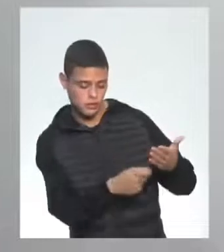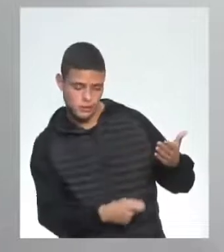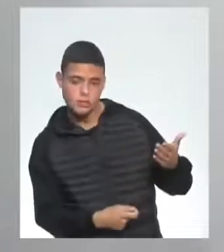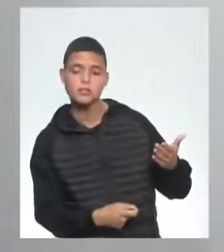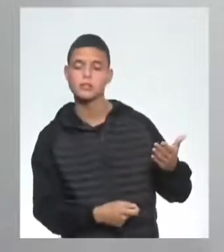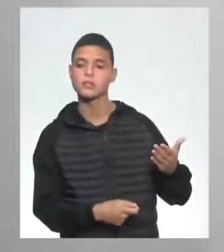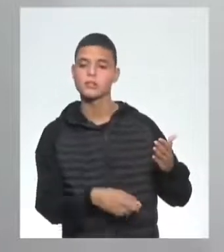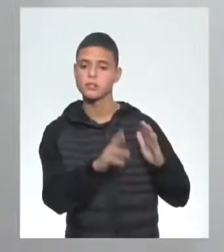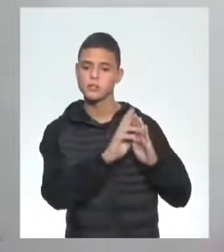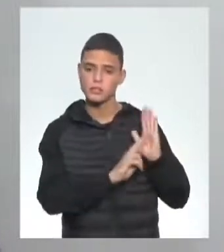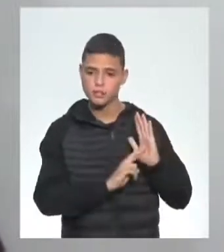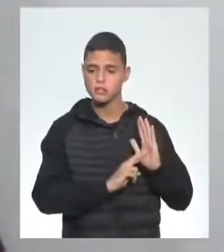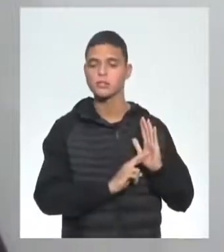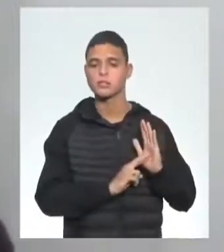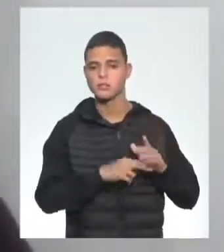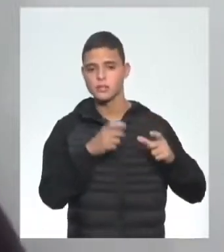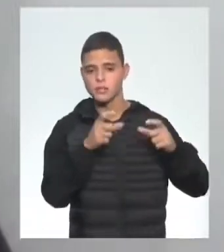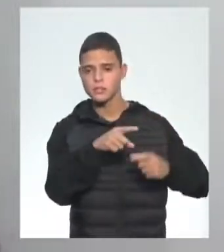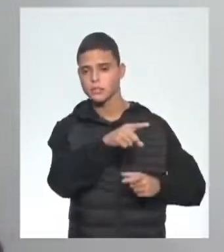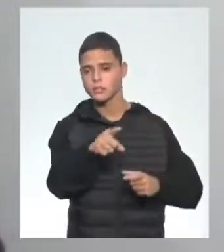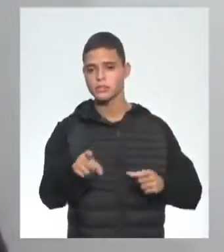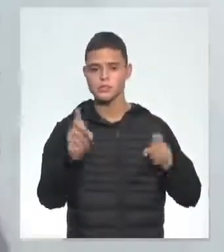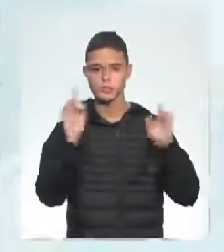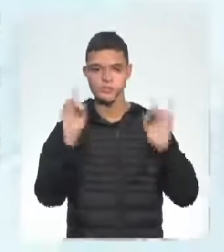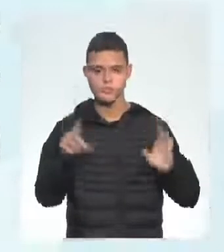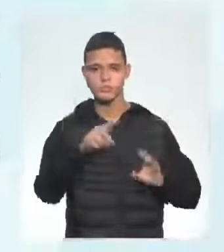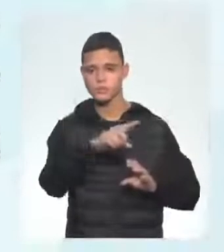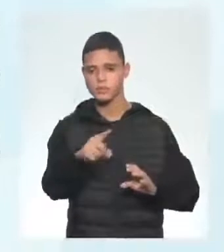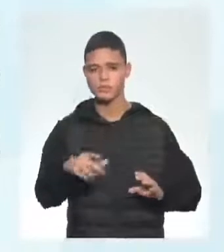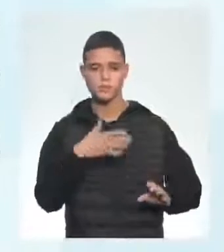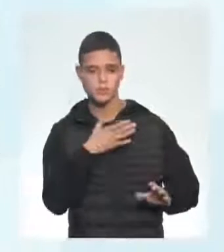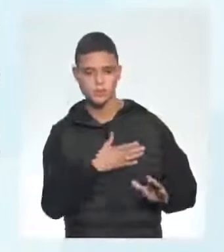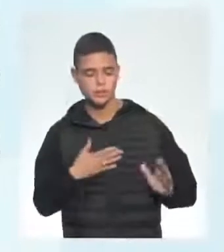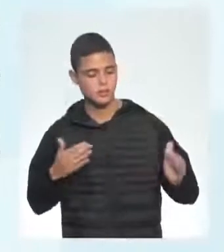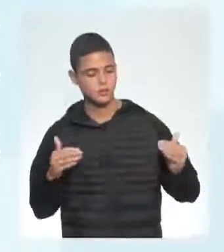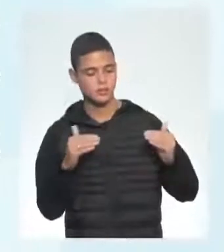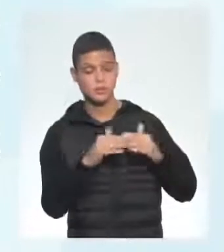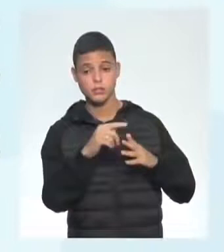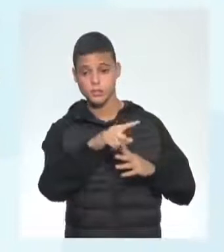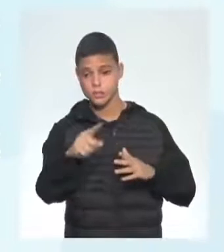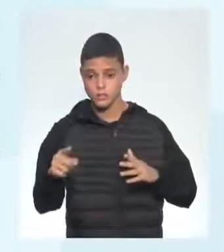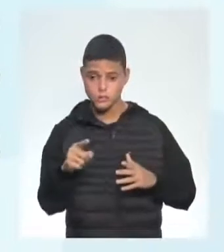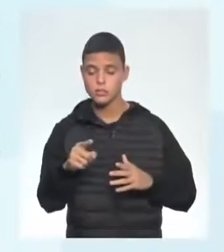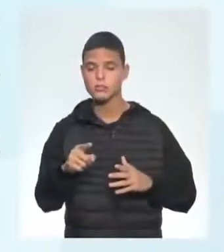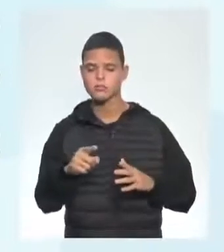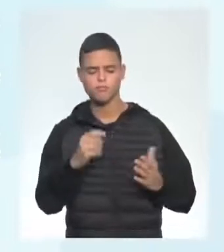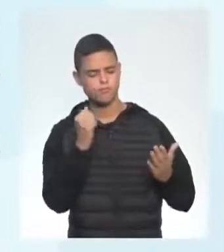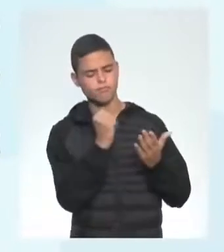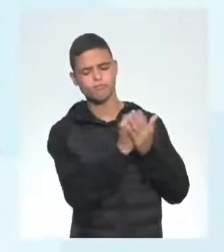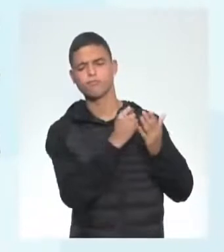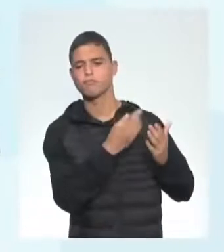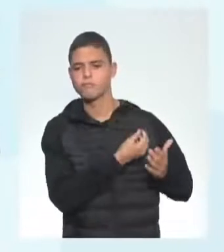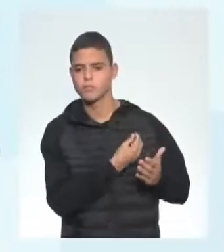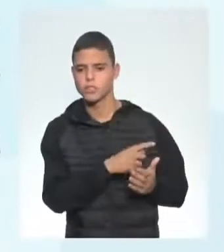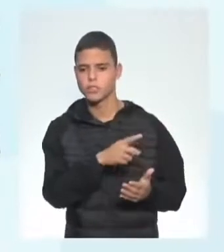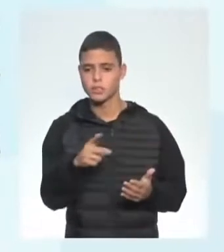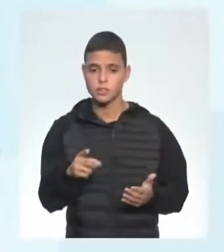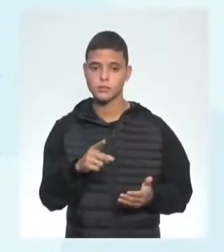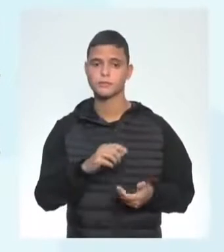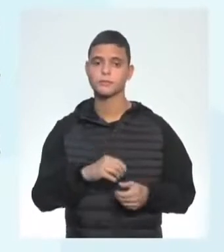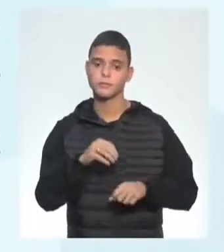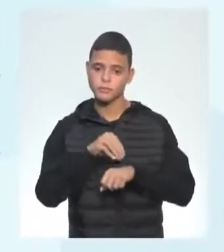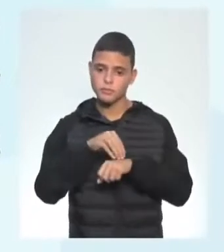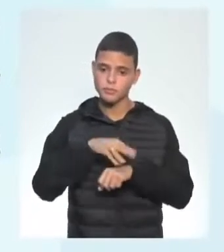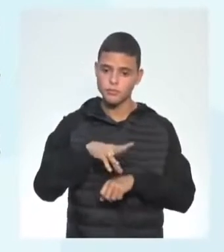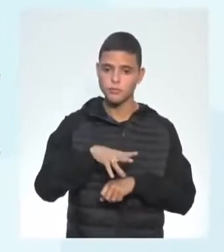base no seu lugar especial, com o qual você se identifica e se marcou muito. à sua vida. Orientações. É